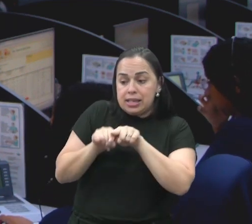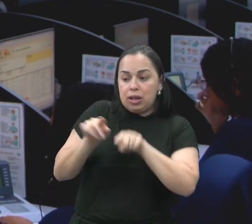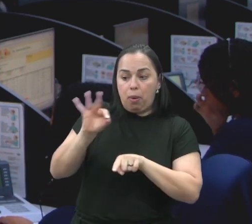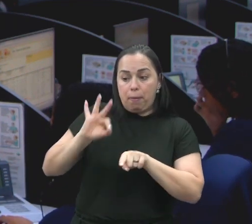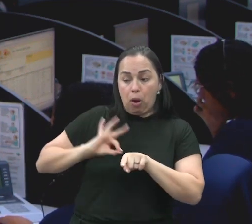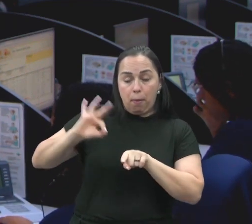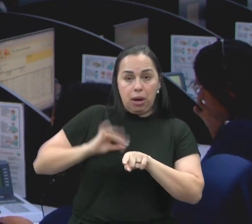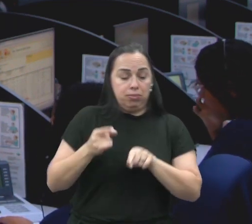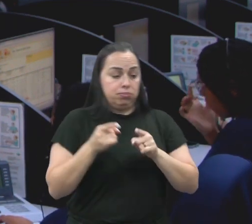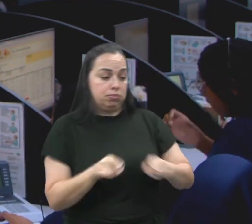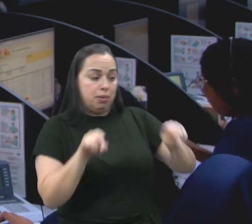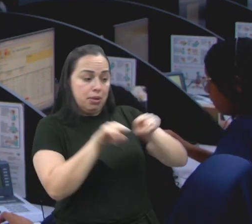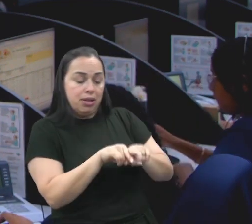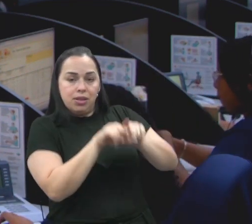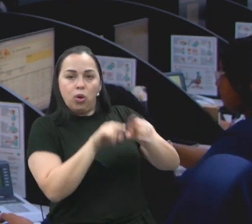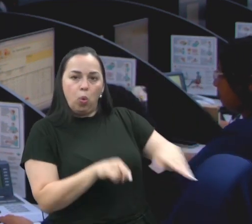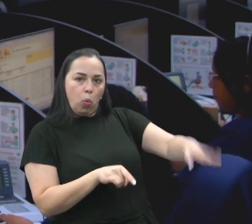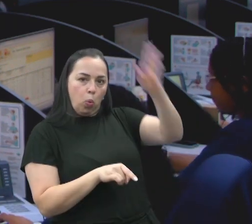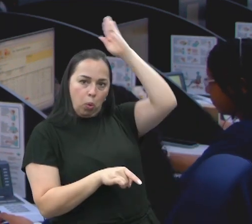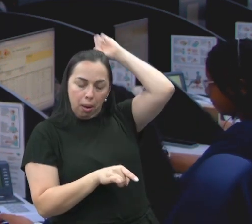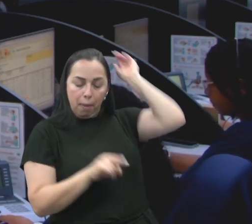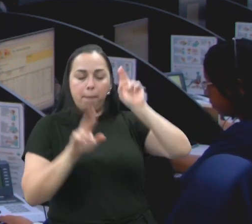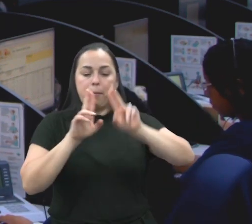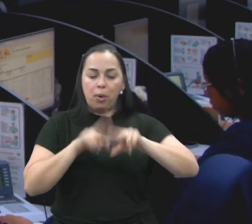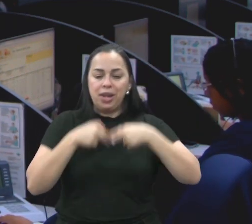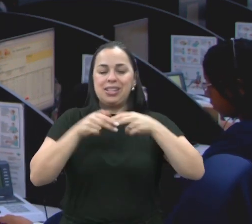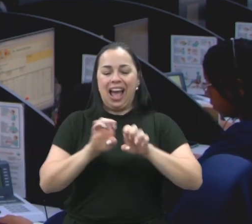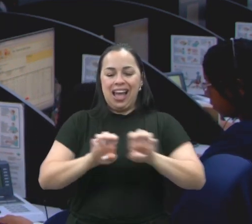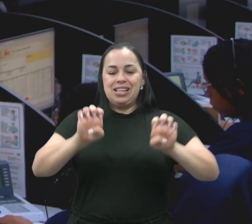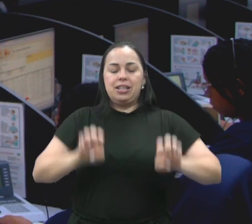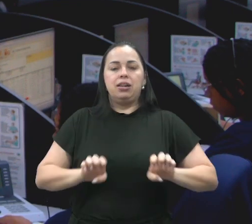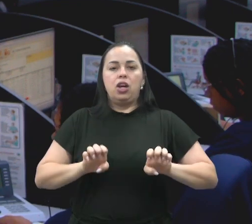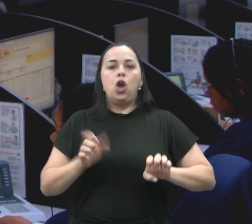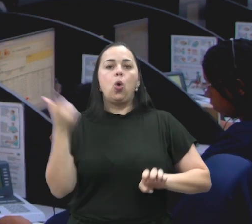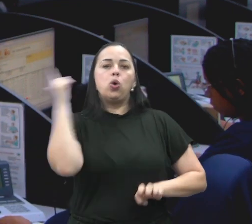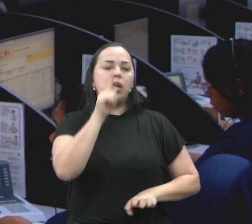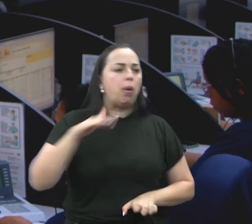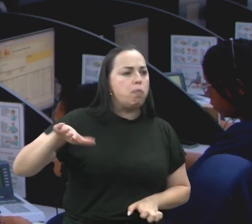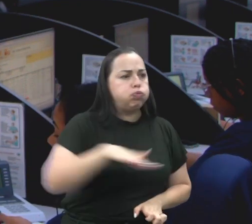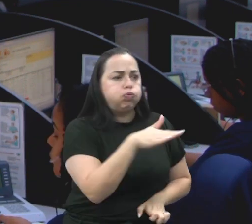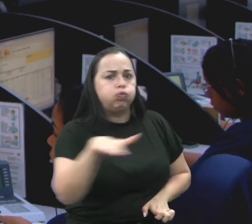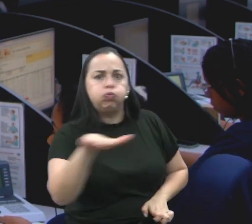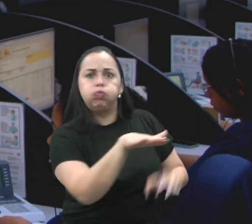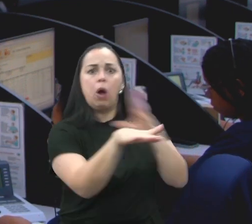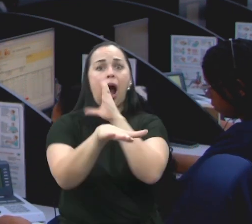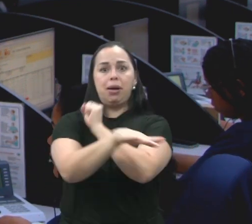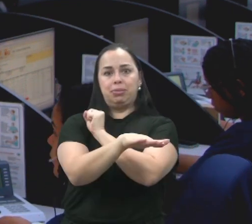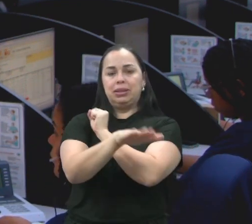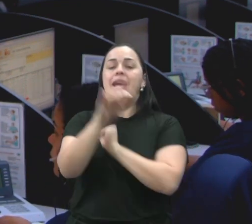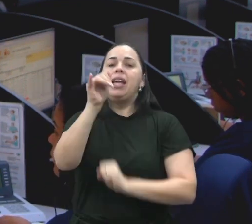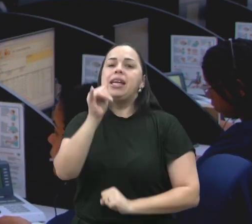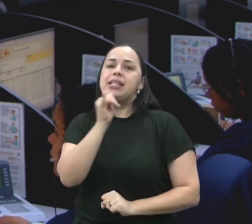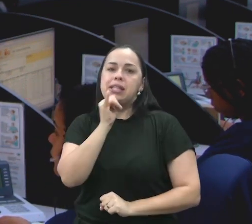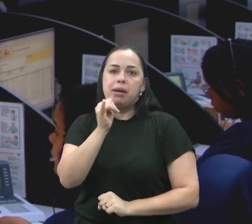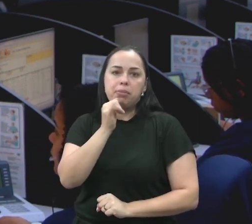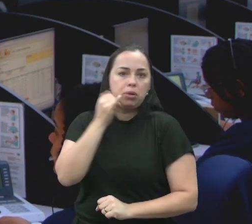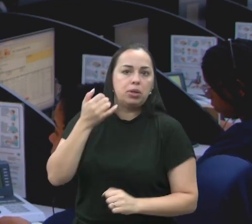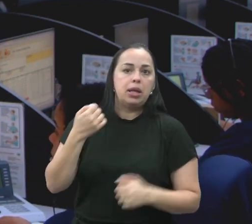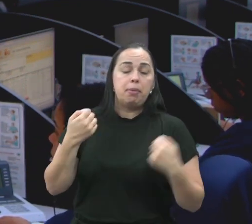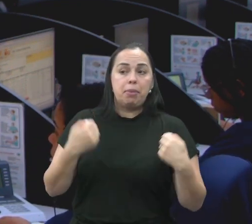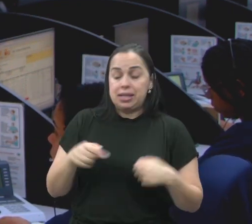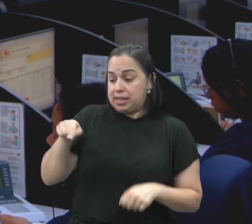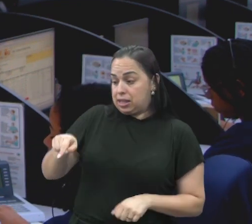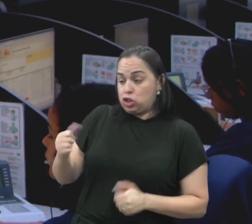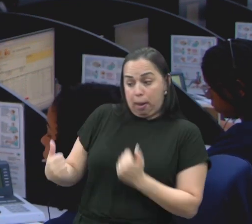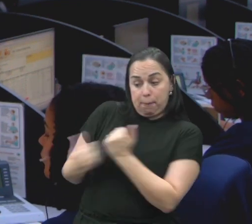com a Polícia Militar, o Corpo de Bombeiro. Então essa estrutura nos garante acesso rápido a várias situações. Então, por exemplo, uma ocorrência que